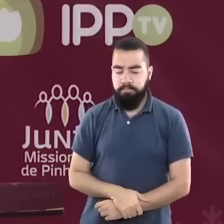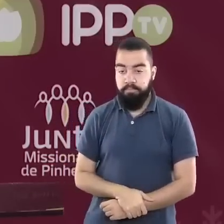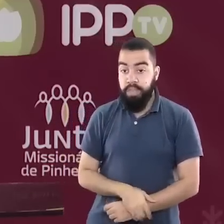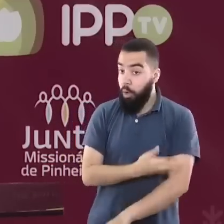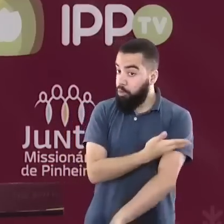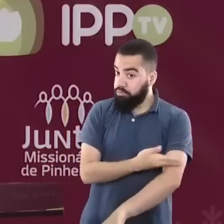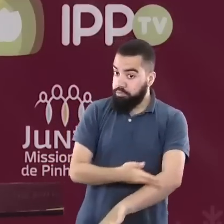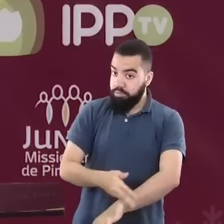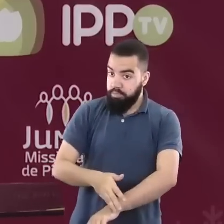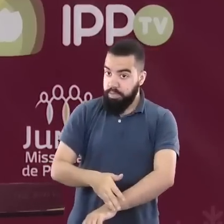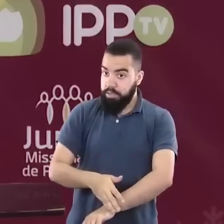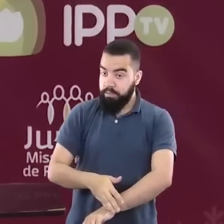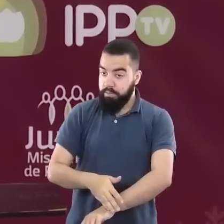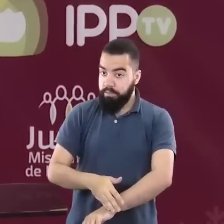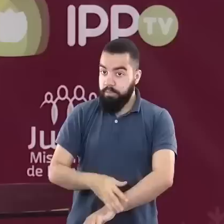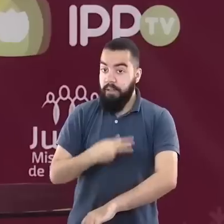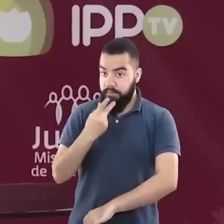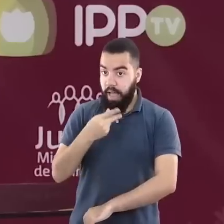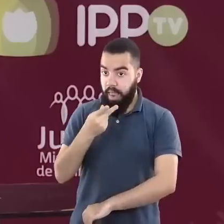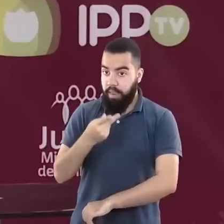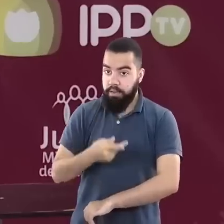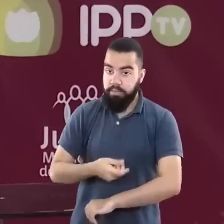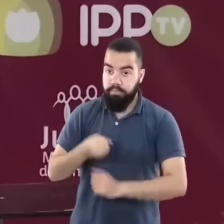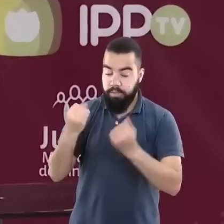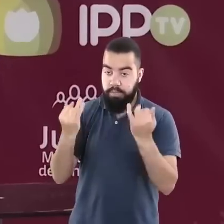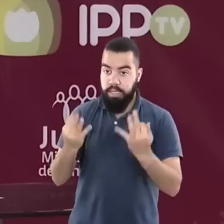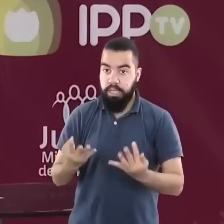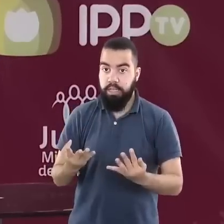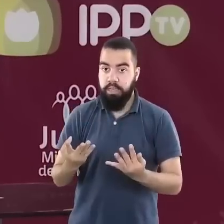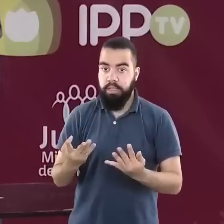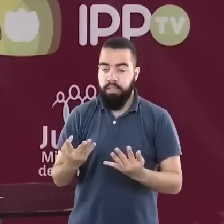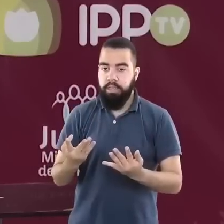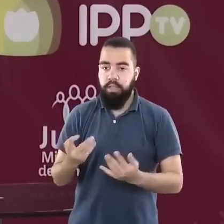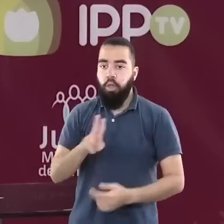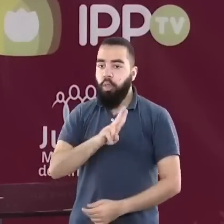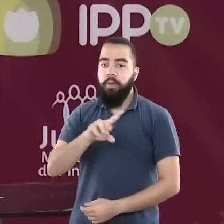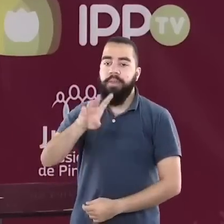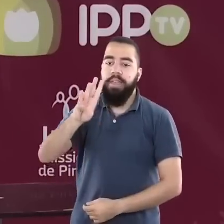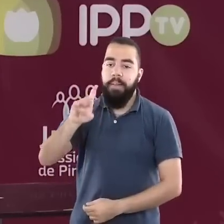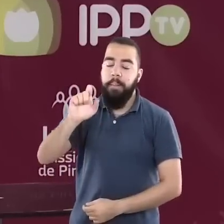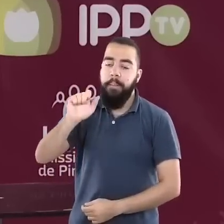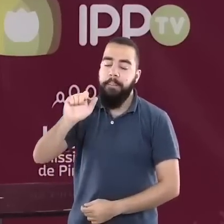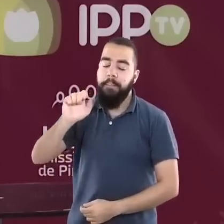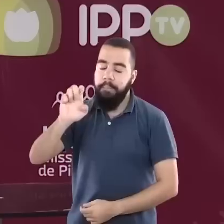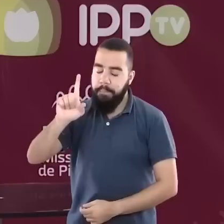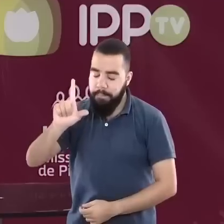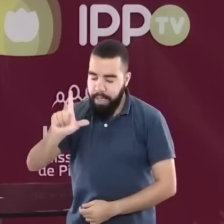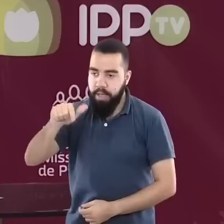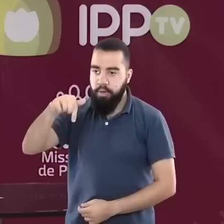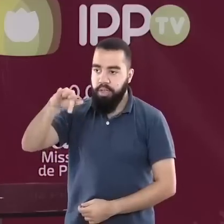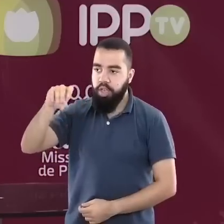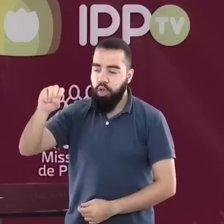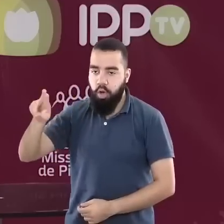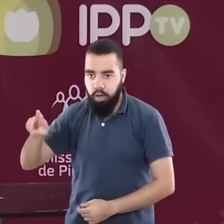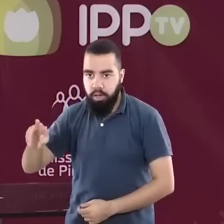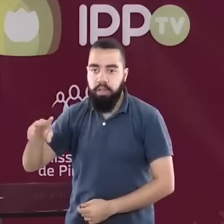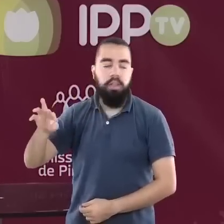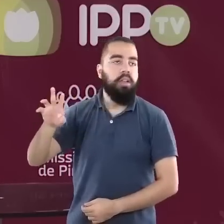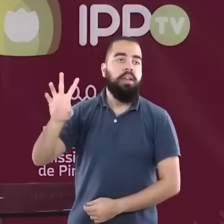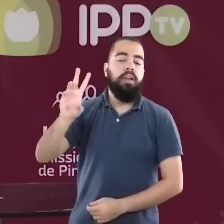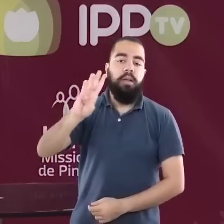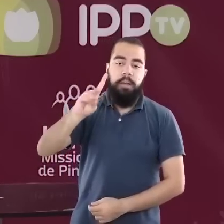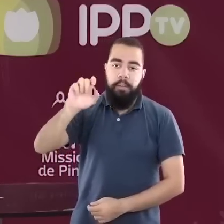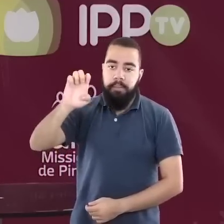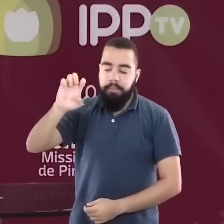a tradição diz que eles eram Belchior Gaspar e Baltazar a Bíblia não diz nada